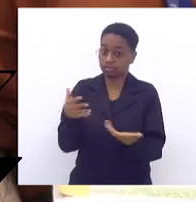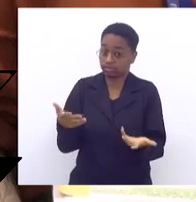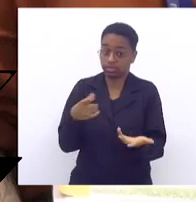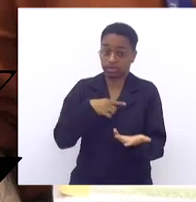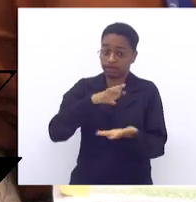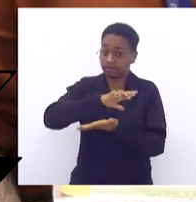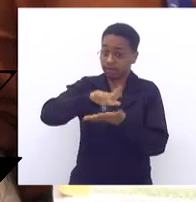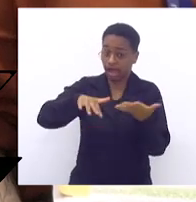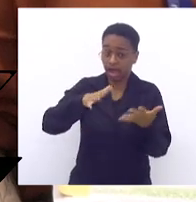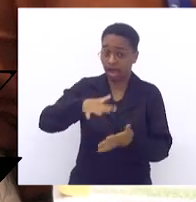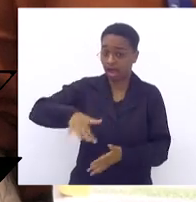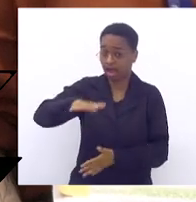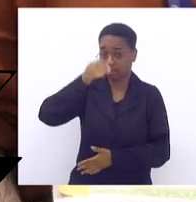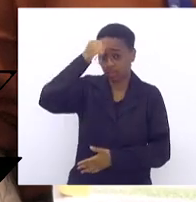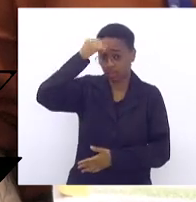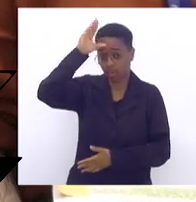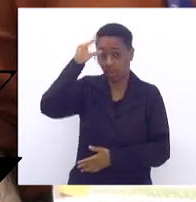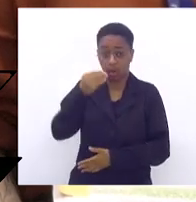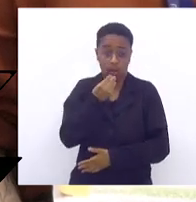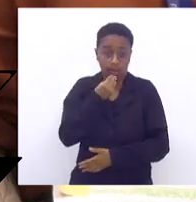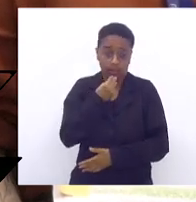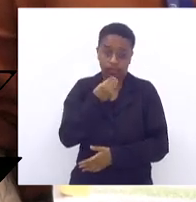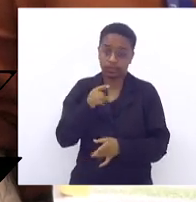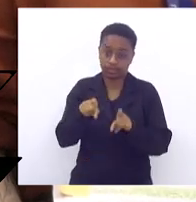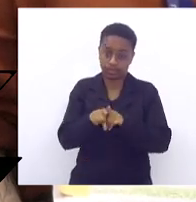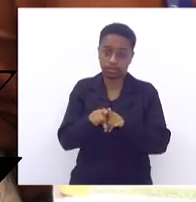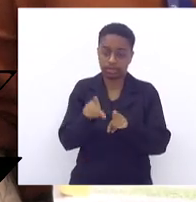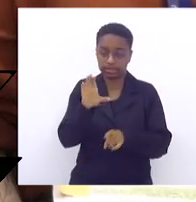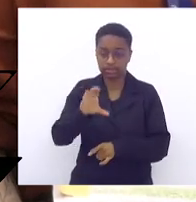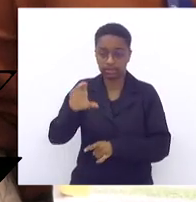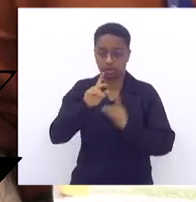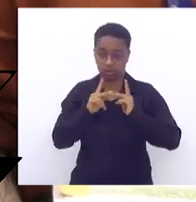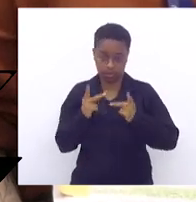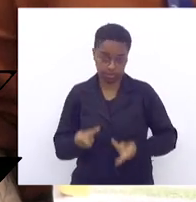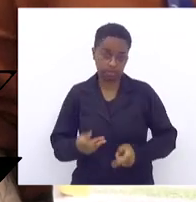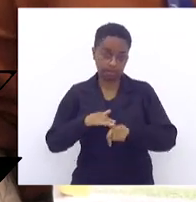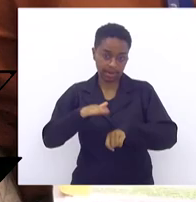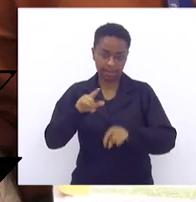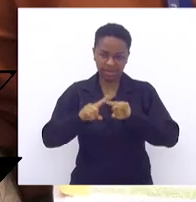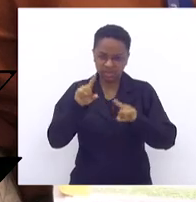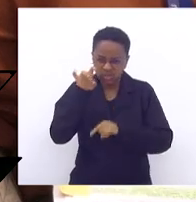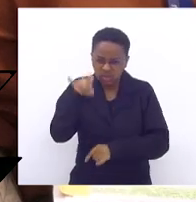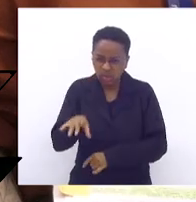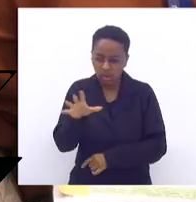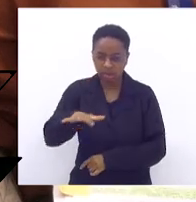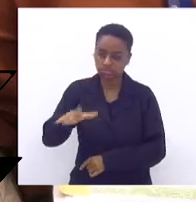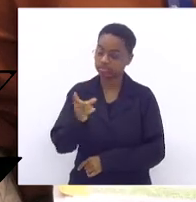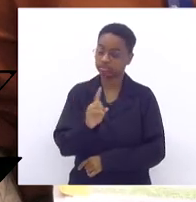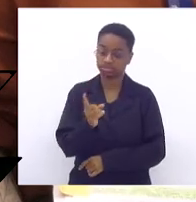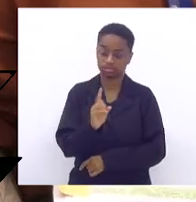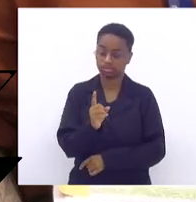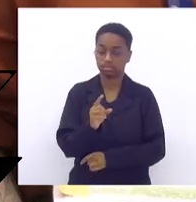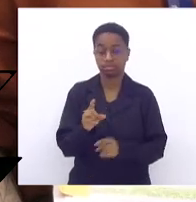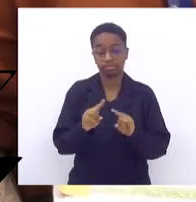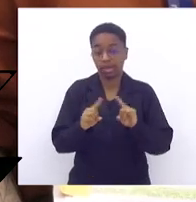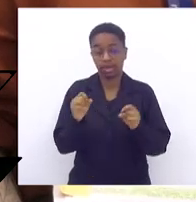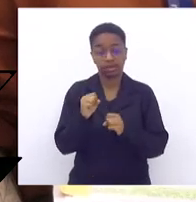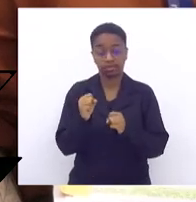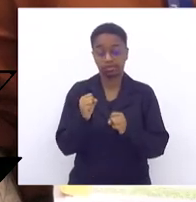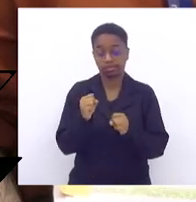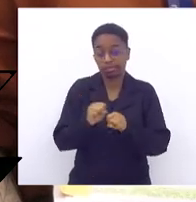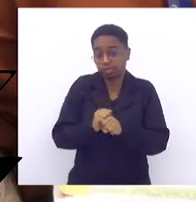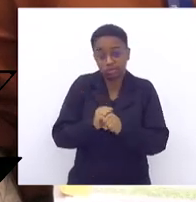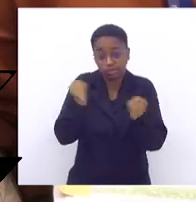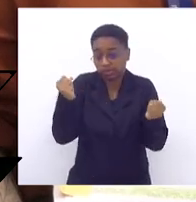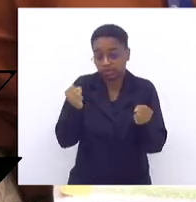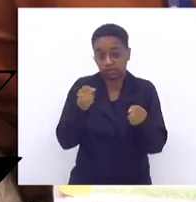campos de conhecimento, obviamente, mais principalmente nas ciências humanas, mas não só nas ciências humanas, é impossível você